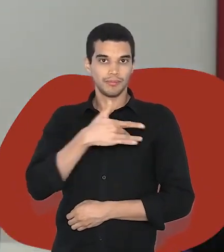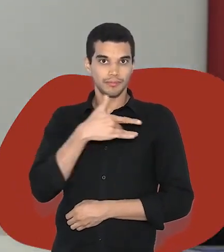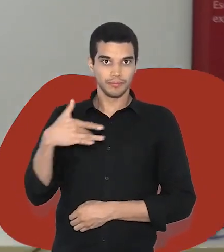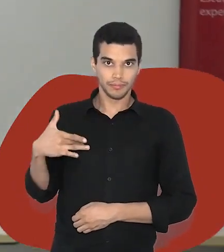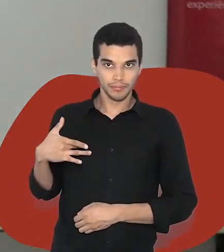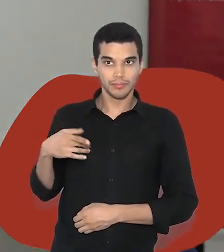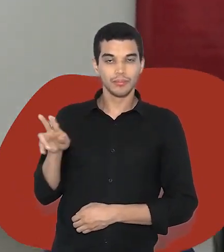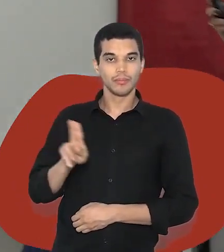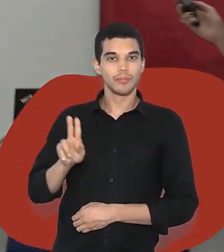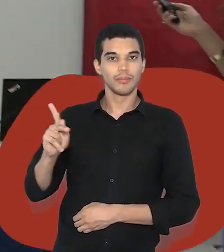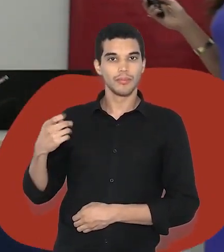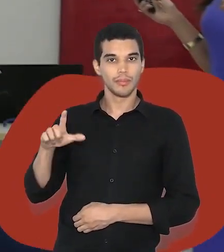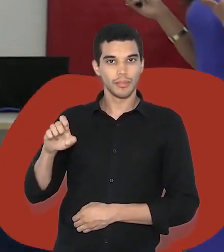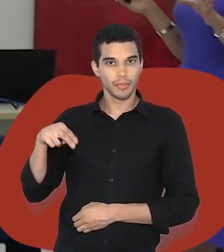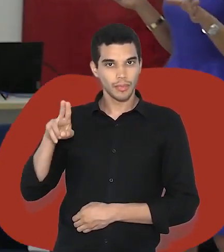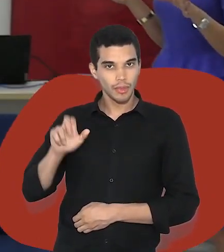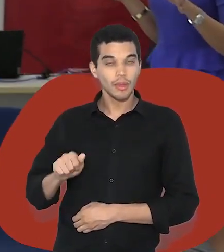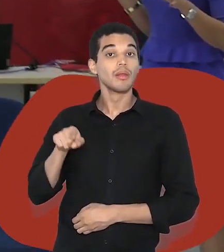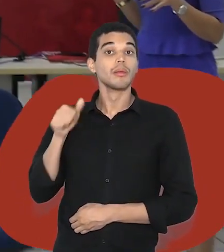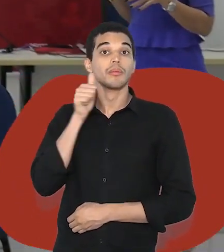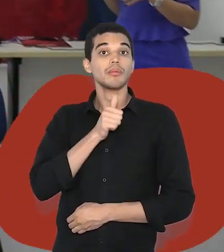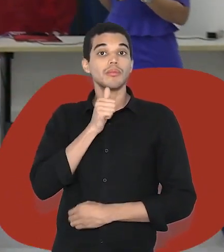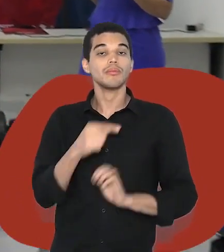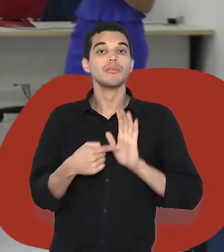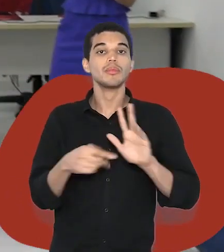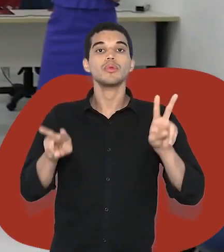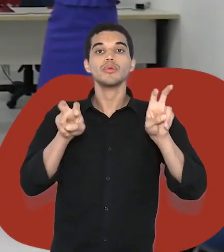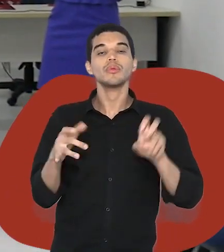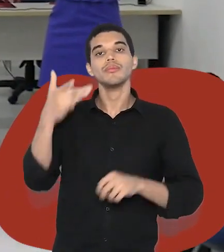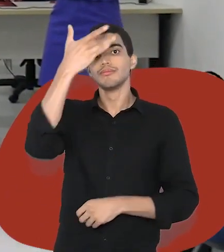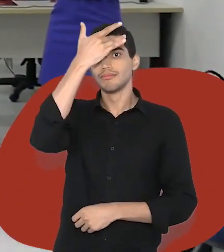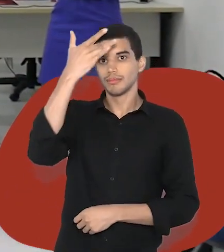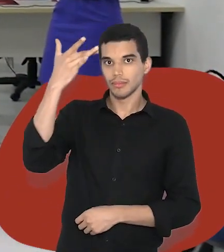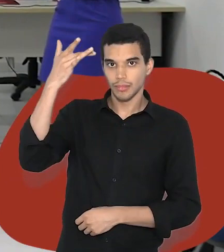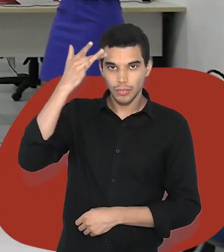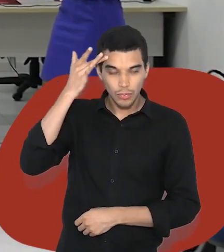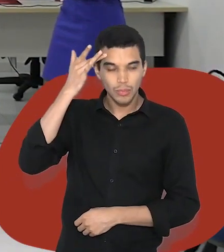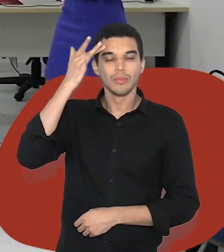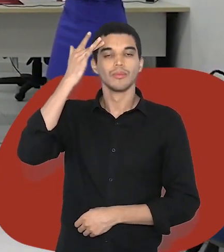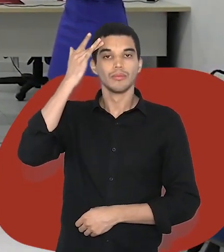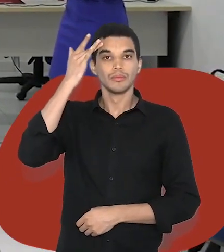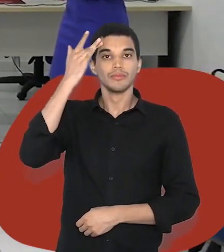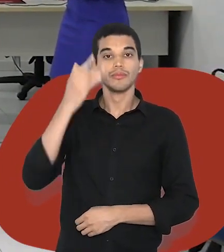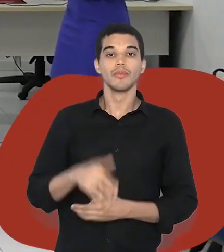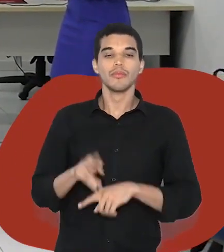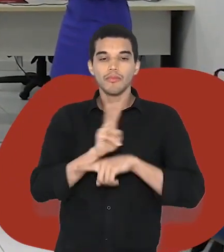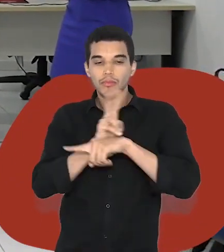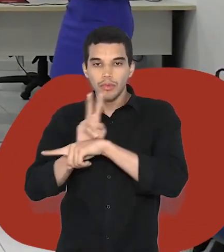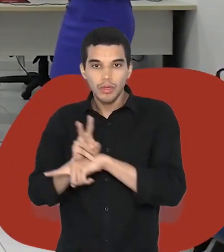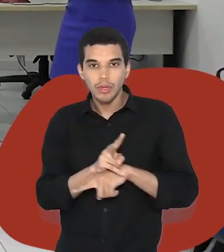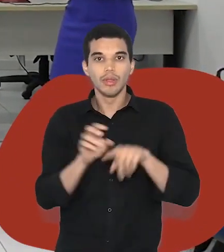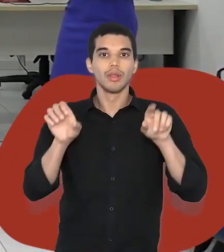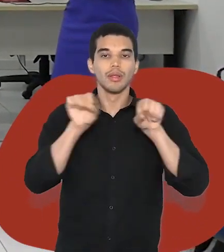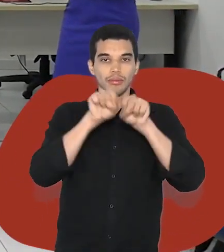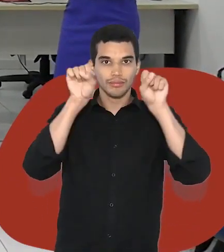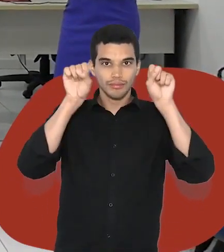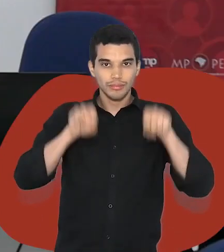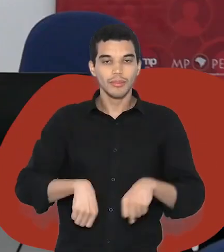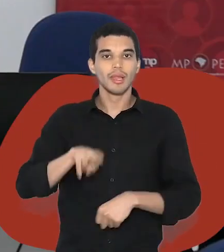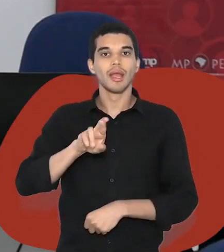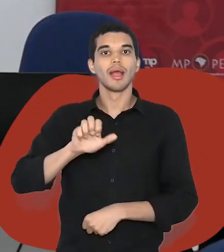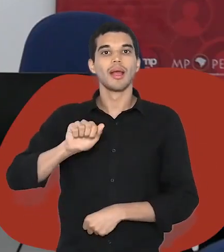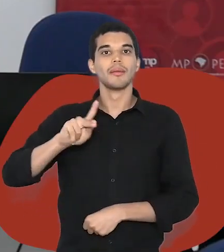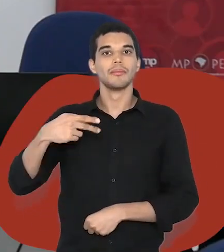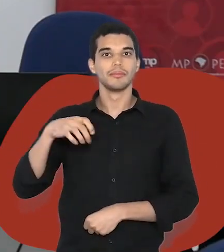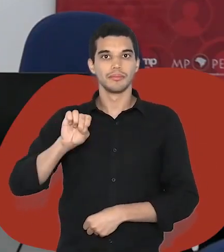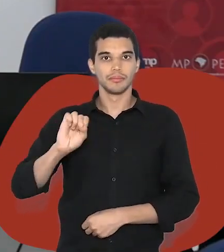Capela, apresentou o tema Saúde Mental, Fiscalização da Rede de Atenção Psicossocial, RAPS.